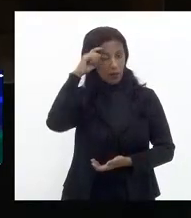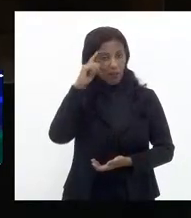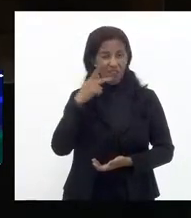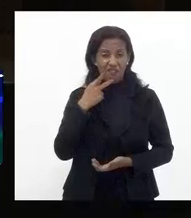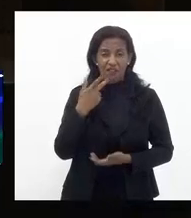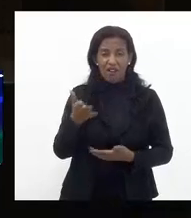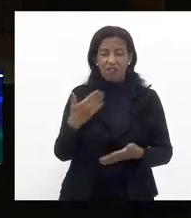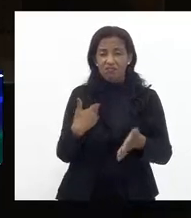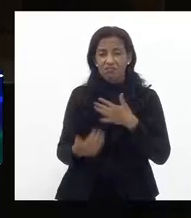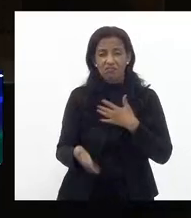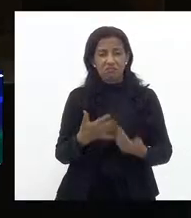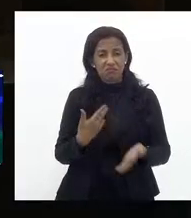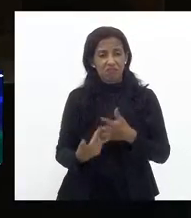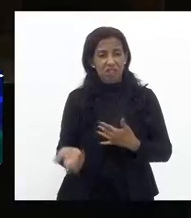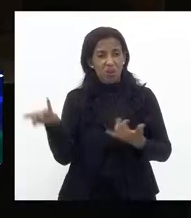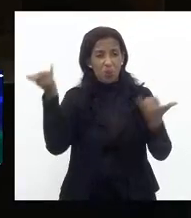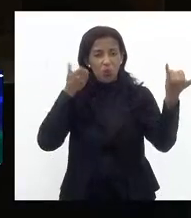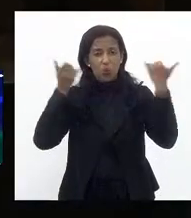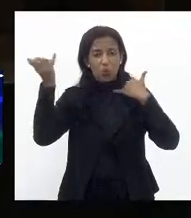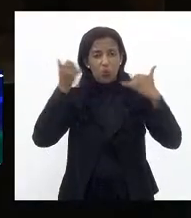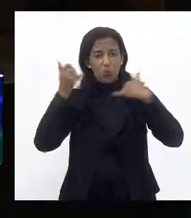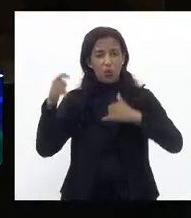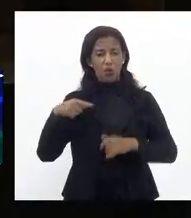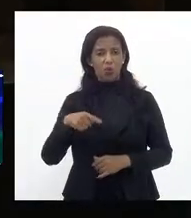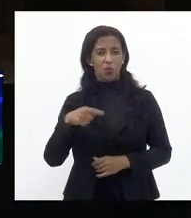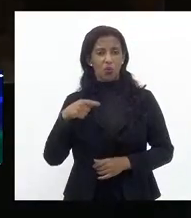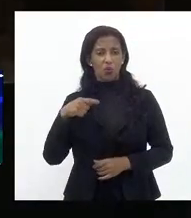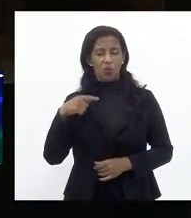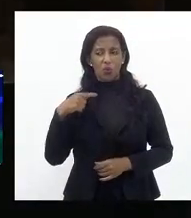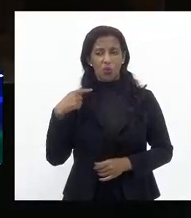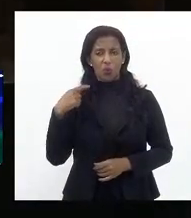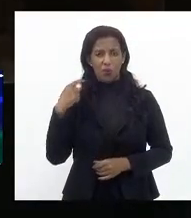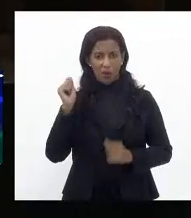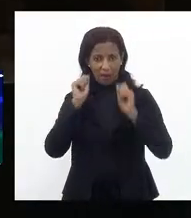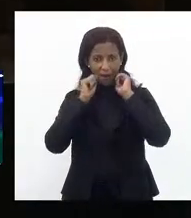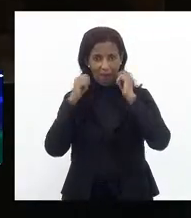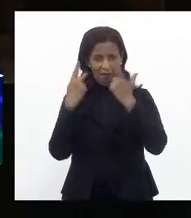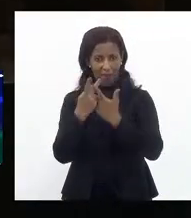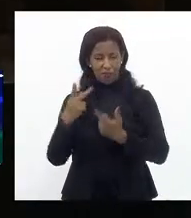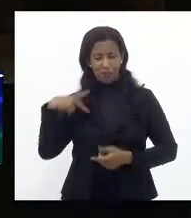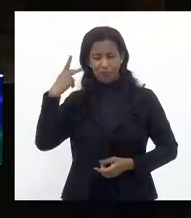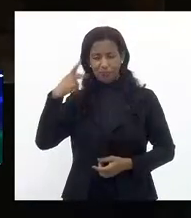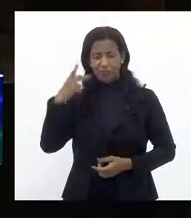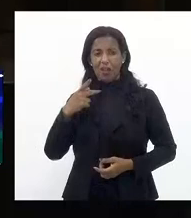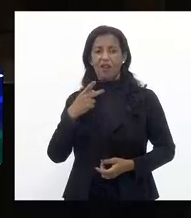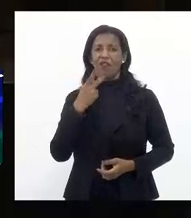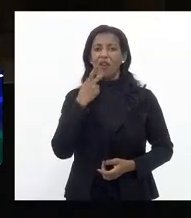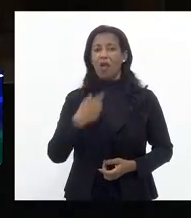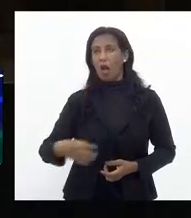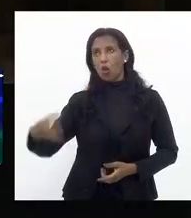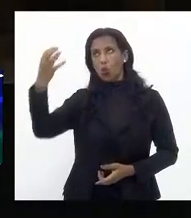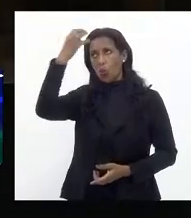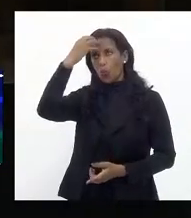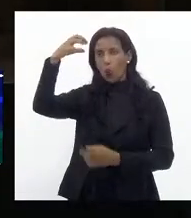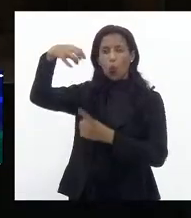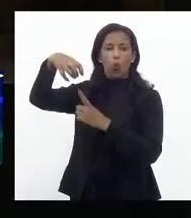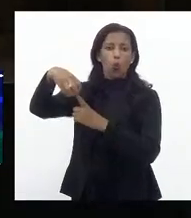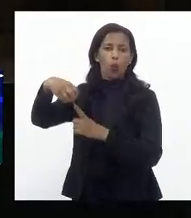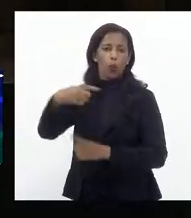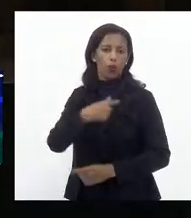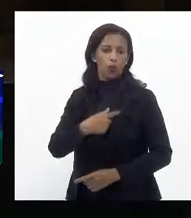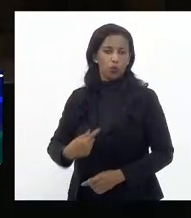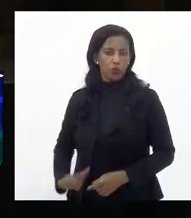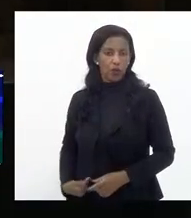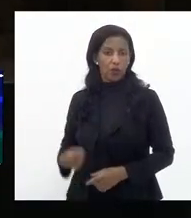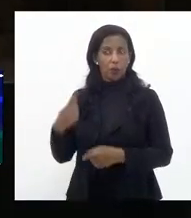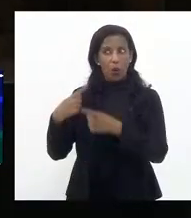que quiser. Eu escuto muitas das vezes o parlamentar dizendo assim: sabemos que não é a culpa do Cláudio Castro, porque isso